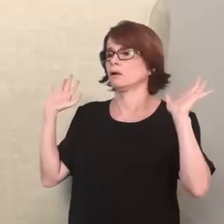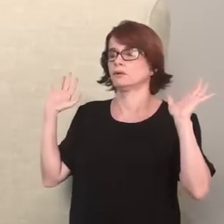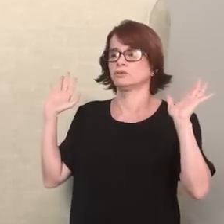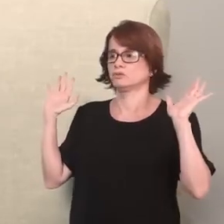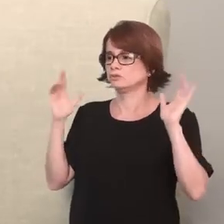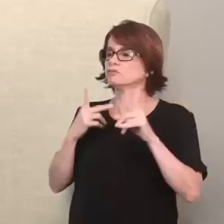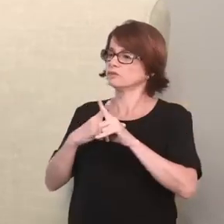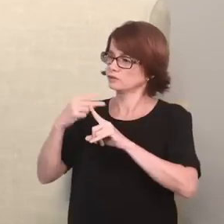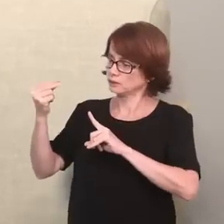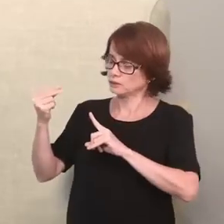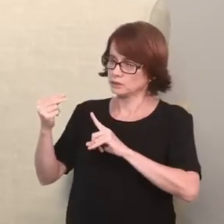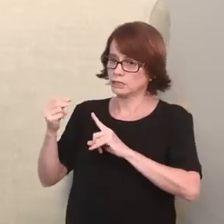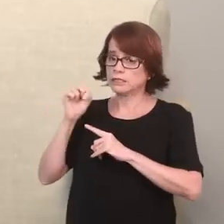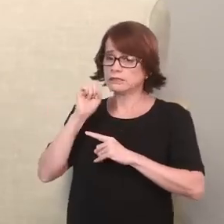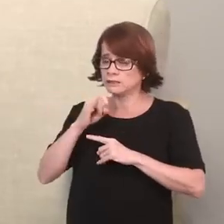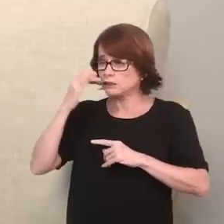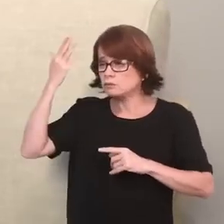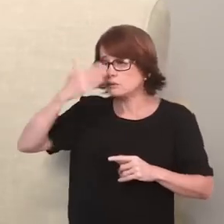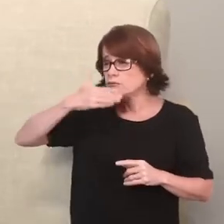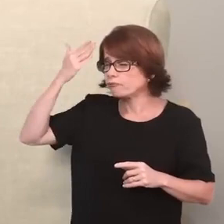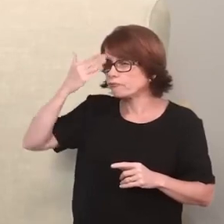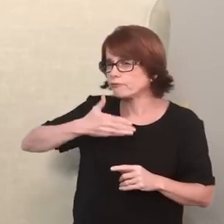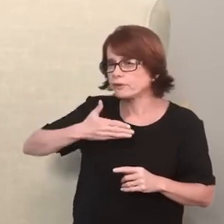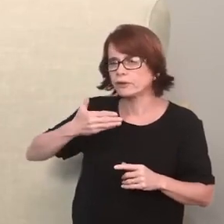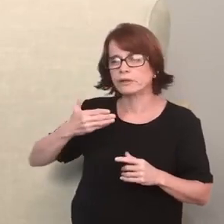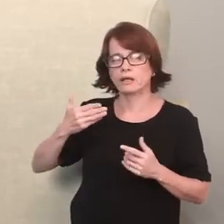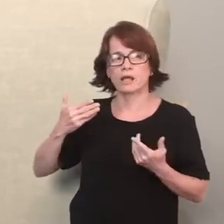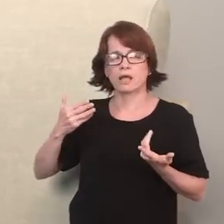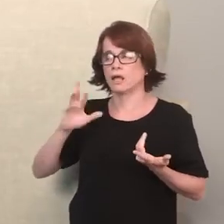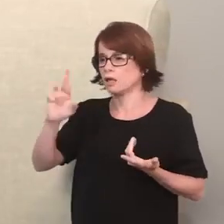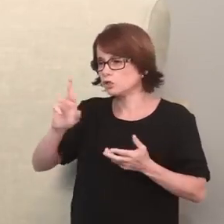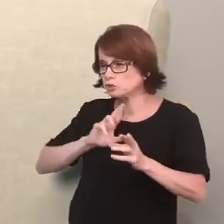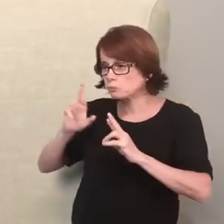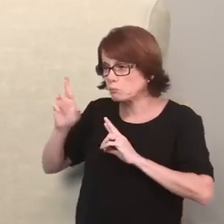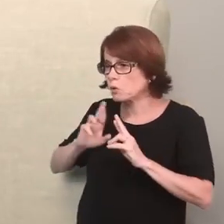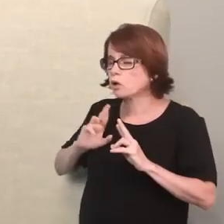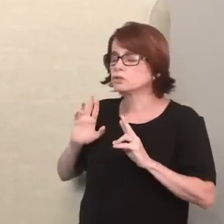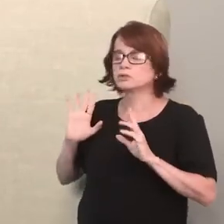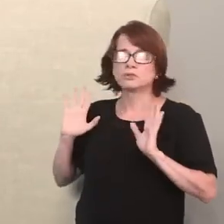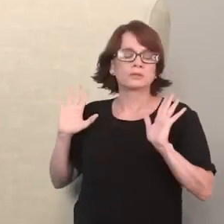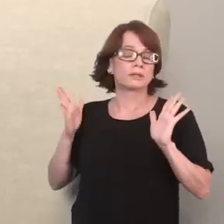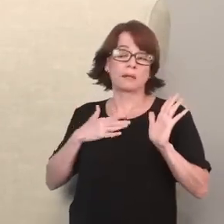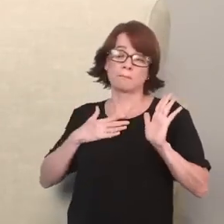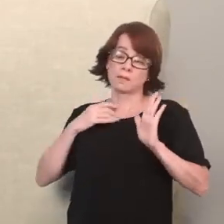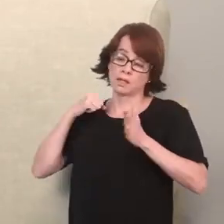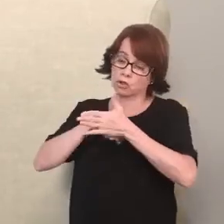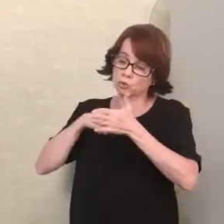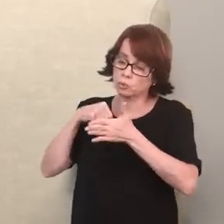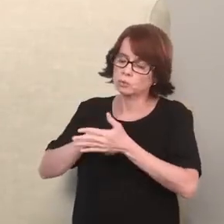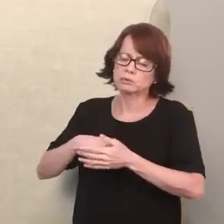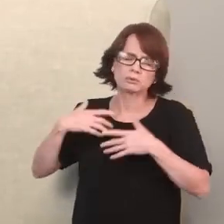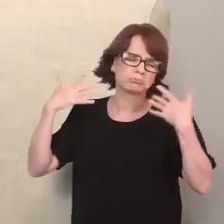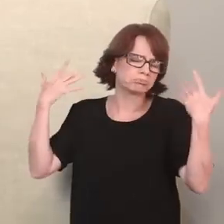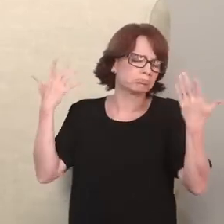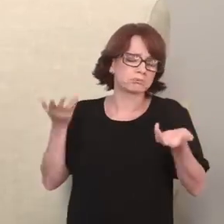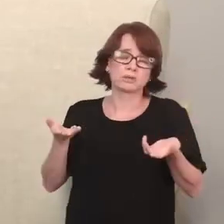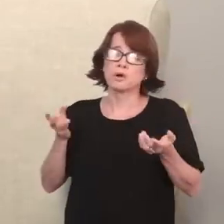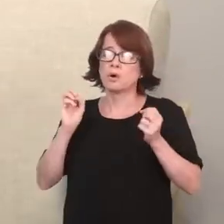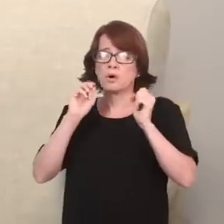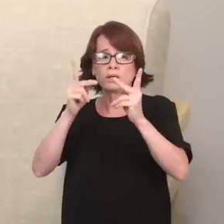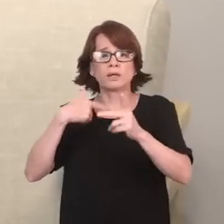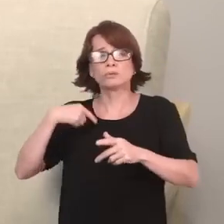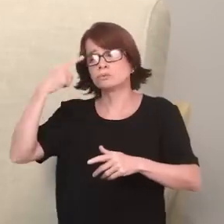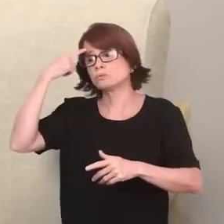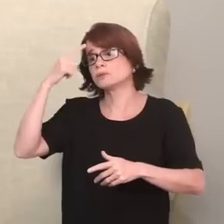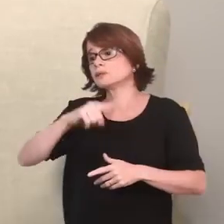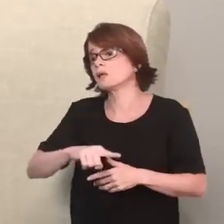que eu pudesse ver ainda, né, o resultado de tudo isso. Eu não sei, porque eu não sei quanto tempo vai durar isso daí, eu não